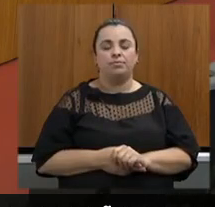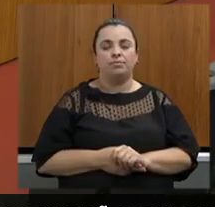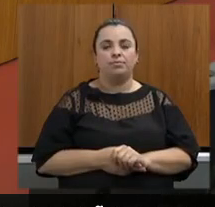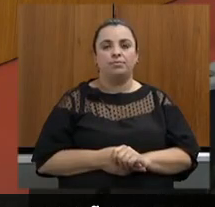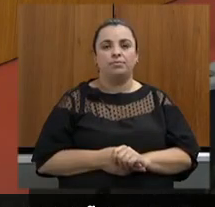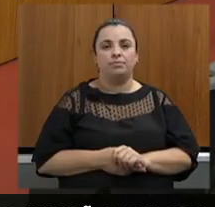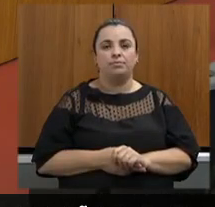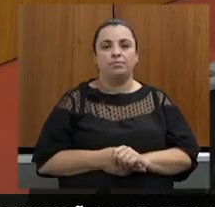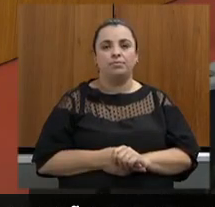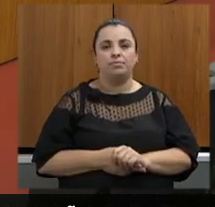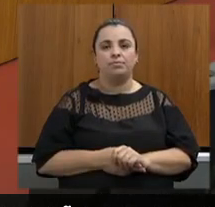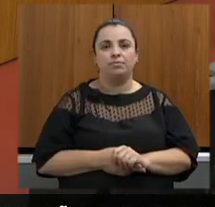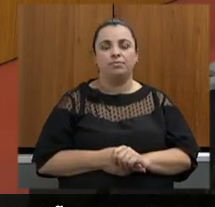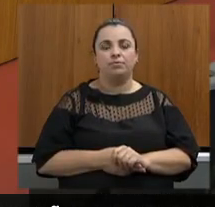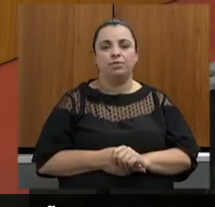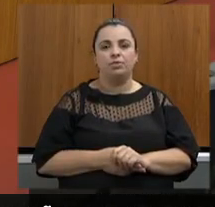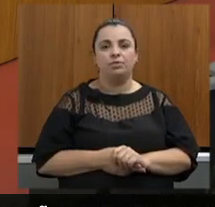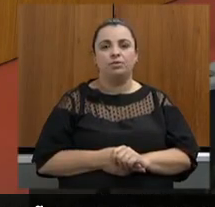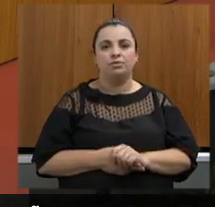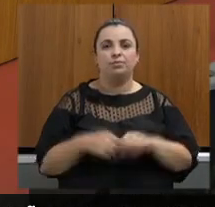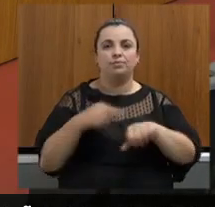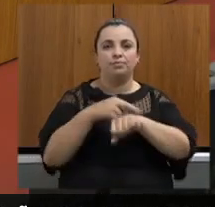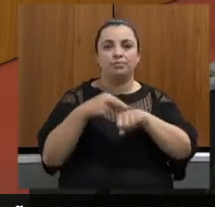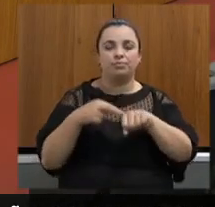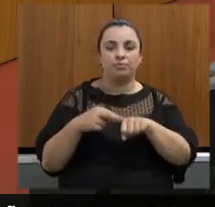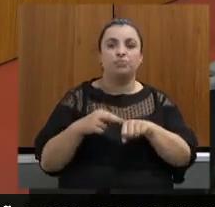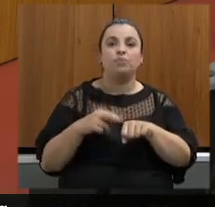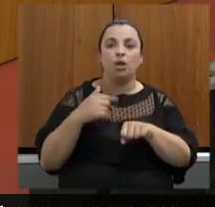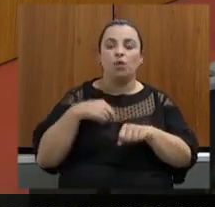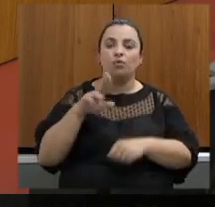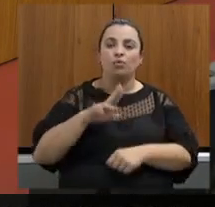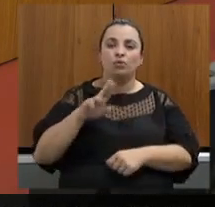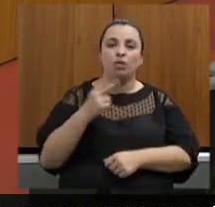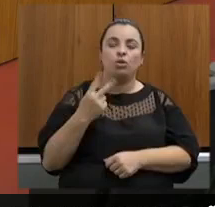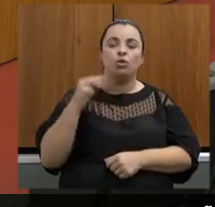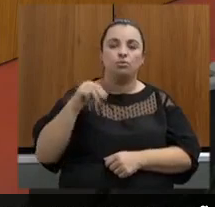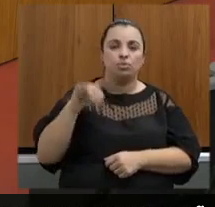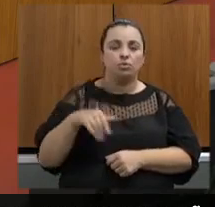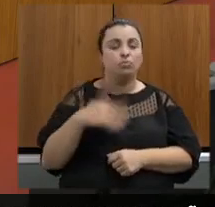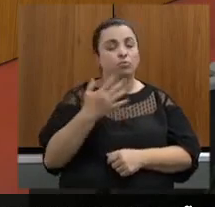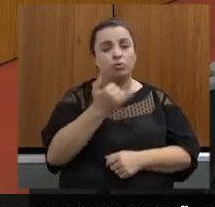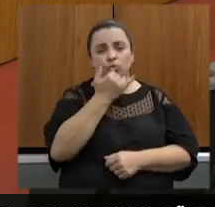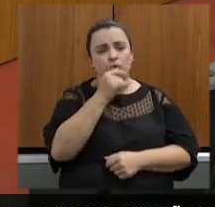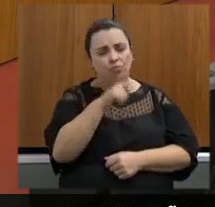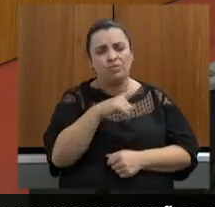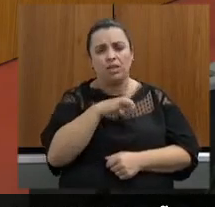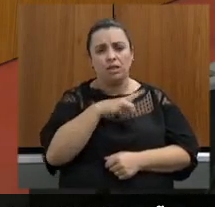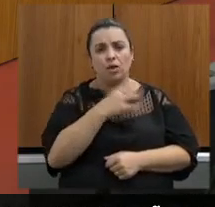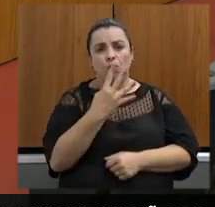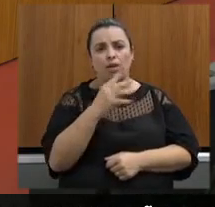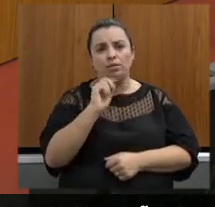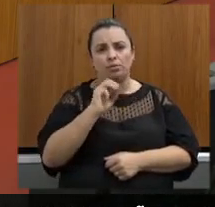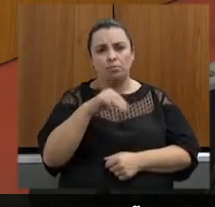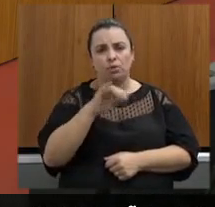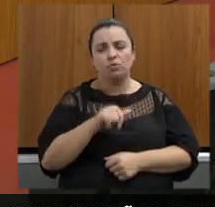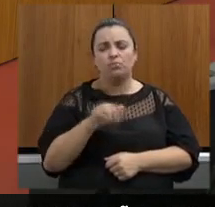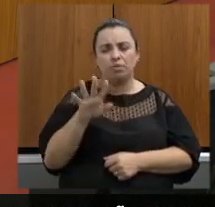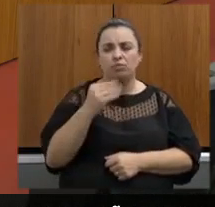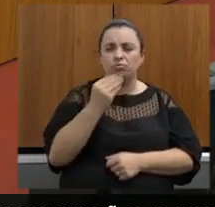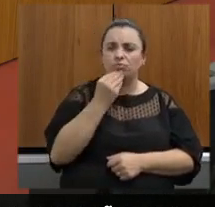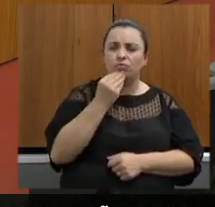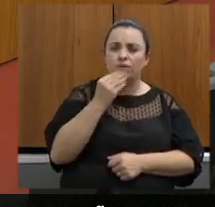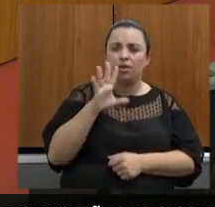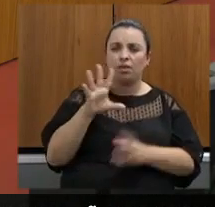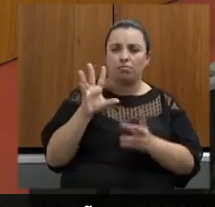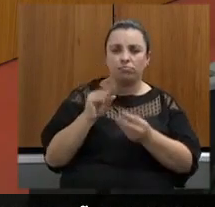dois minutos aqui das vezes normalmente previsto é eu quero às vezes em quatro OK mas vou tentar fazer em tempo menor para